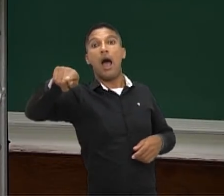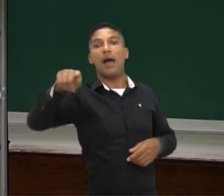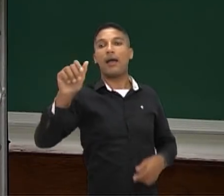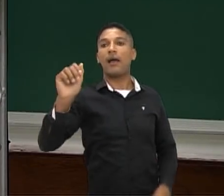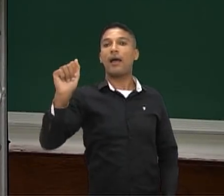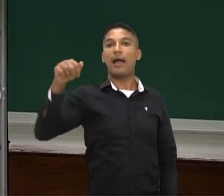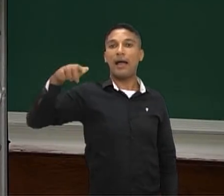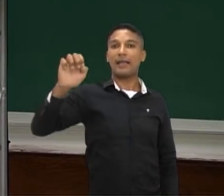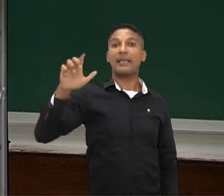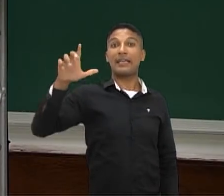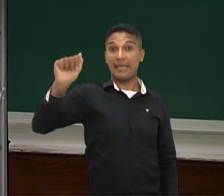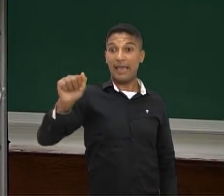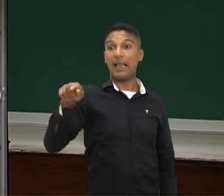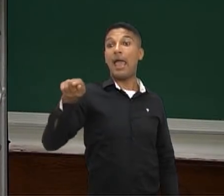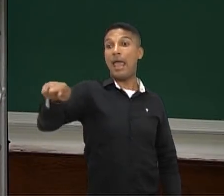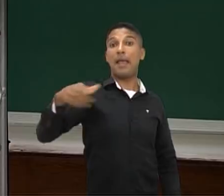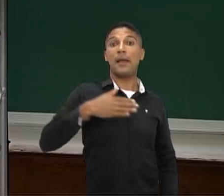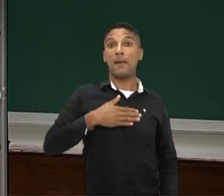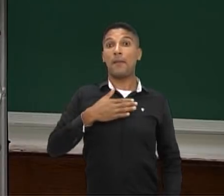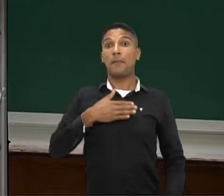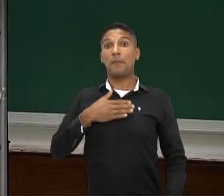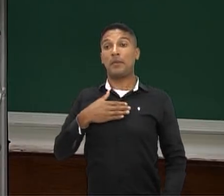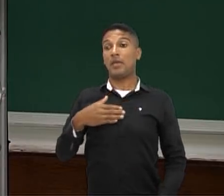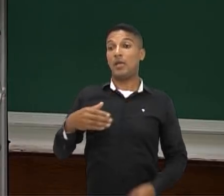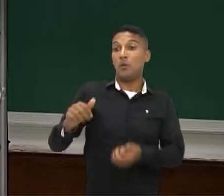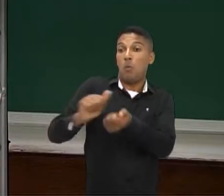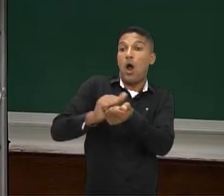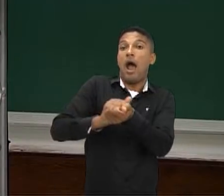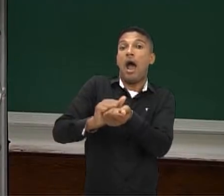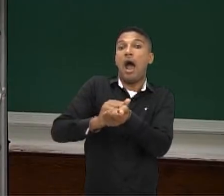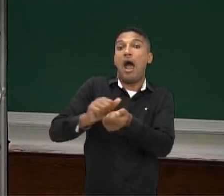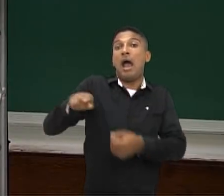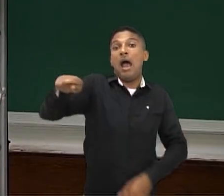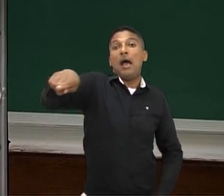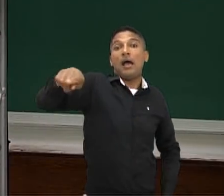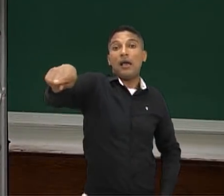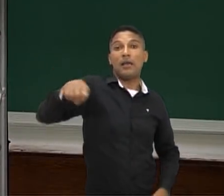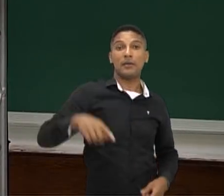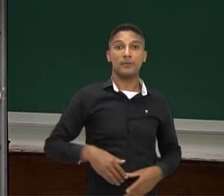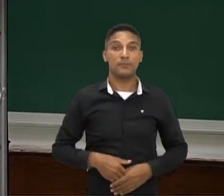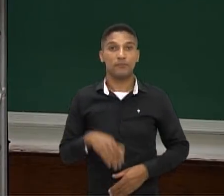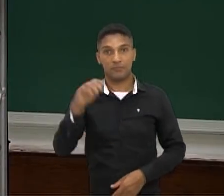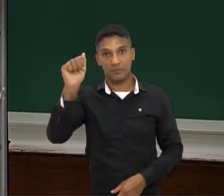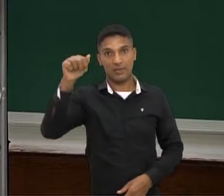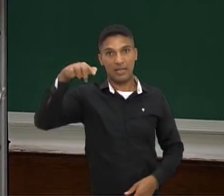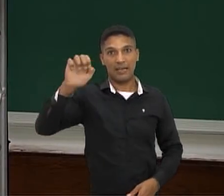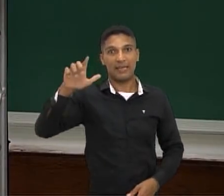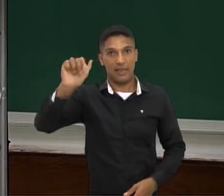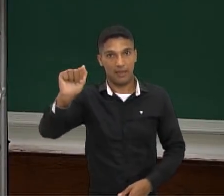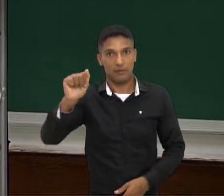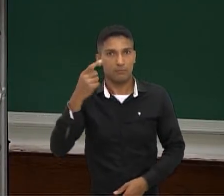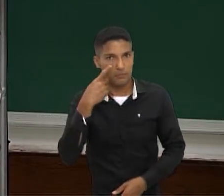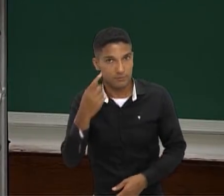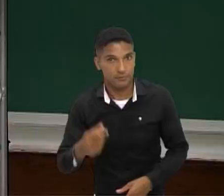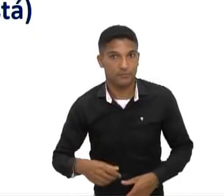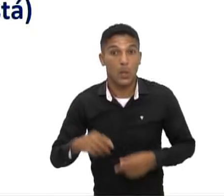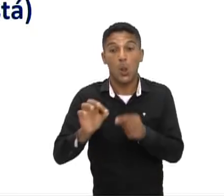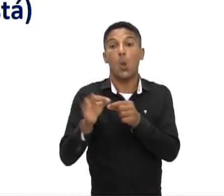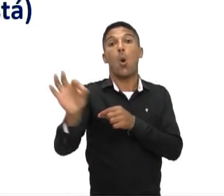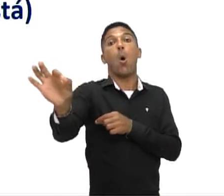a frase, né? Que utiliza o pronome demonstrativo, certo? Então, vejam mais exemplos do uso dos pronomes demonstrativos aqui